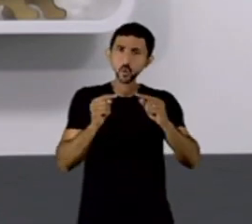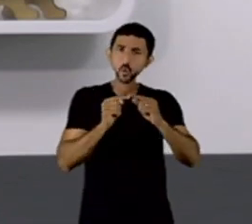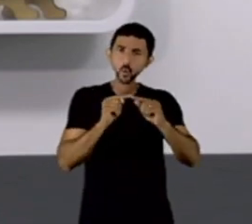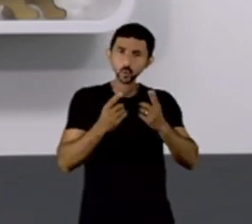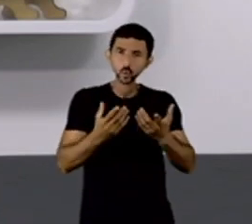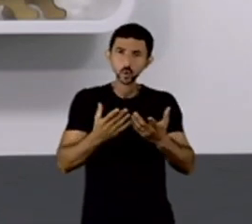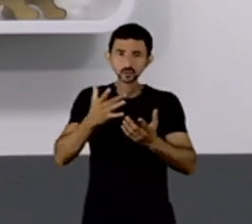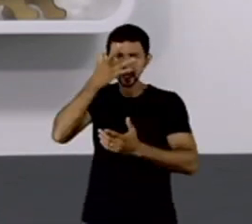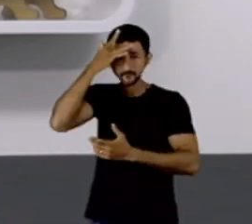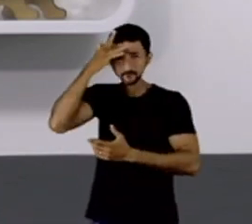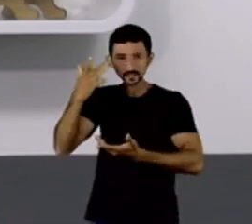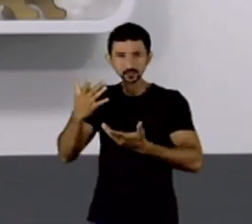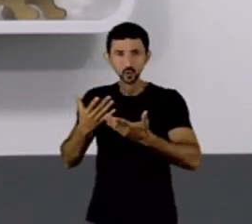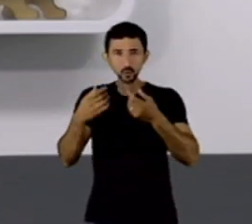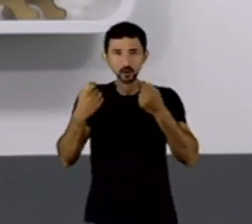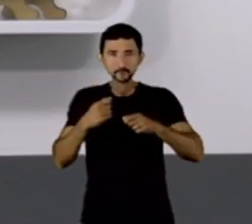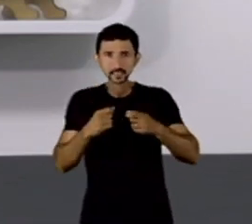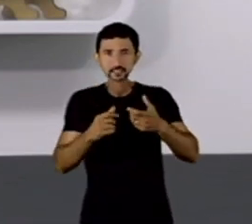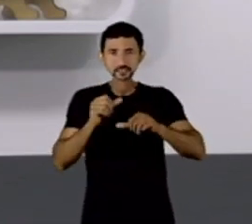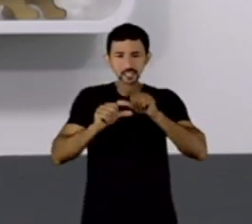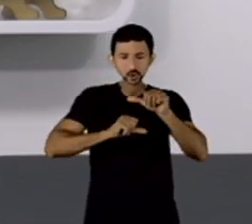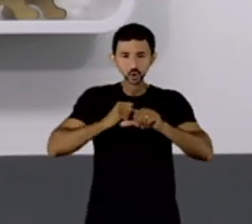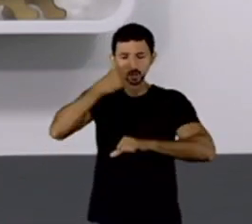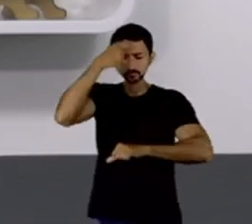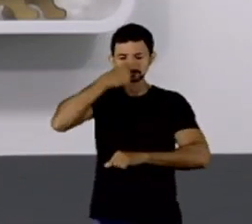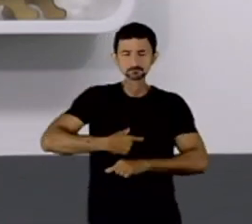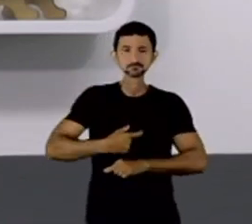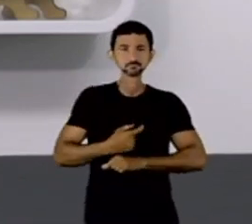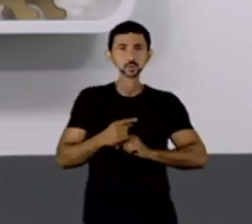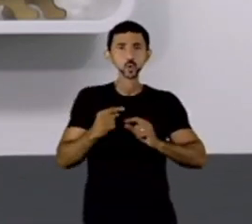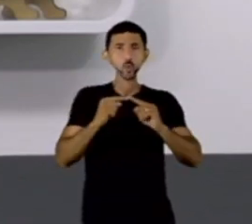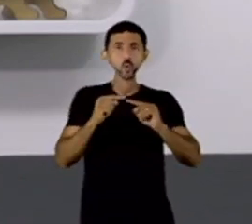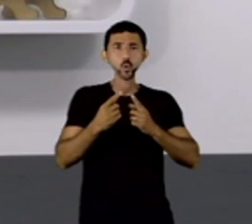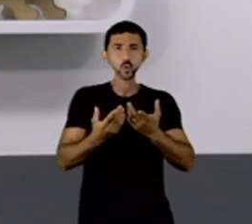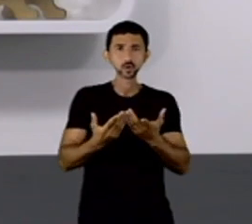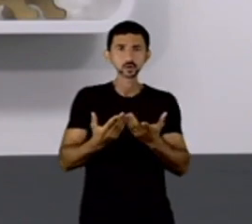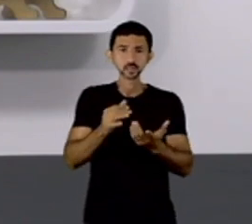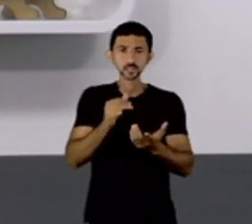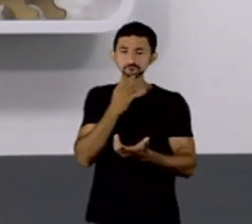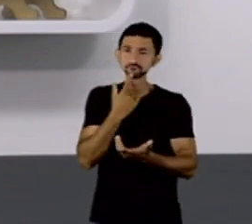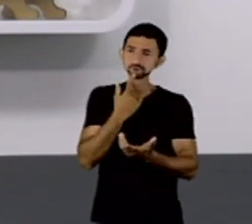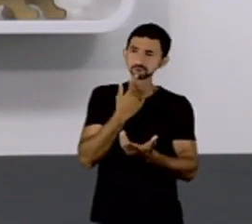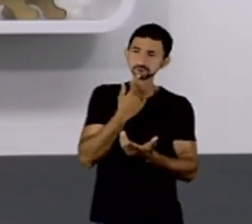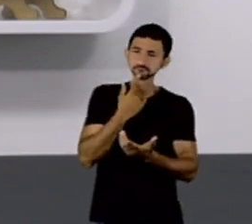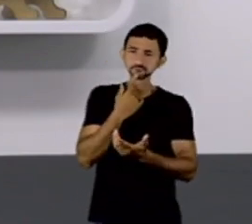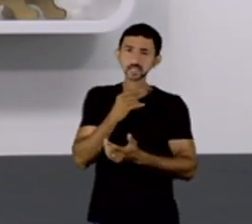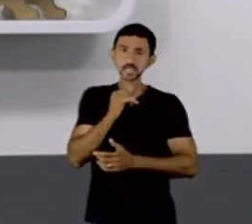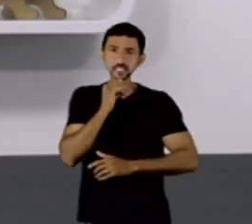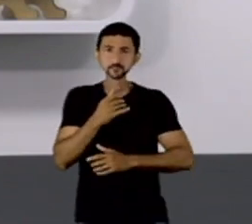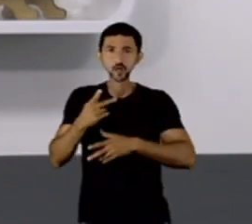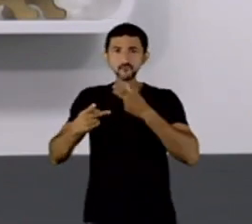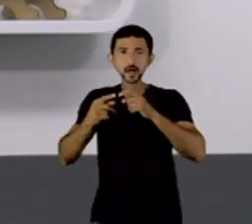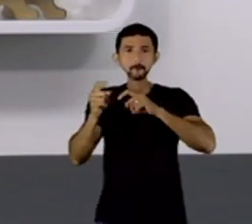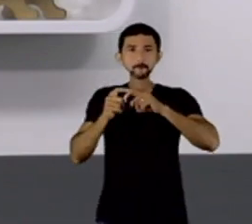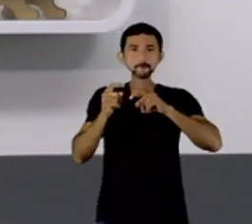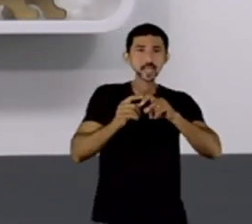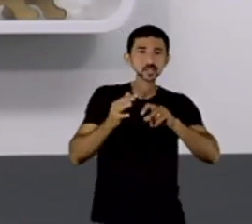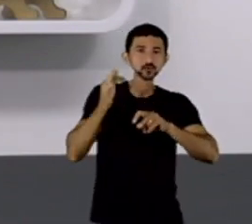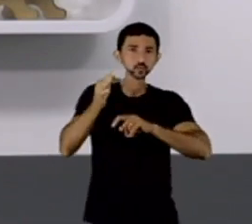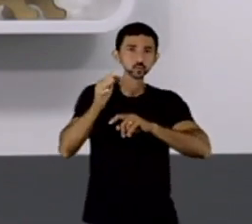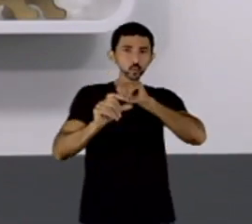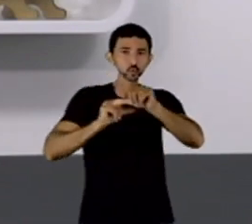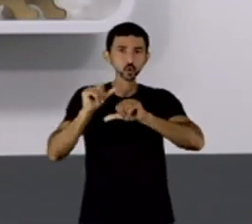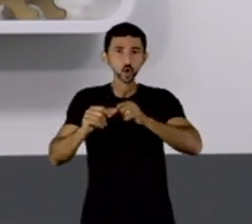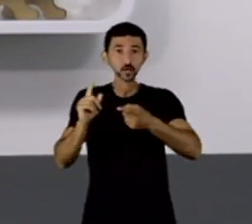concorda que as pessoas elas precisaram mudar? Você concorda com o fato de que, assim como se fala dos médicos do futuro, de que